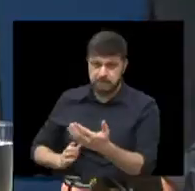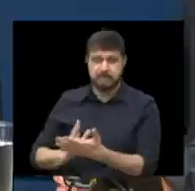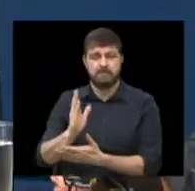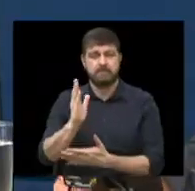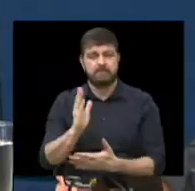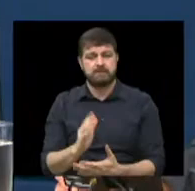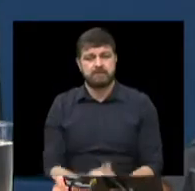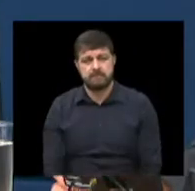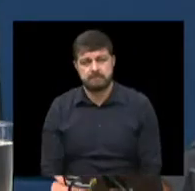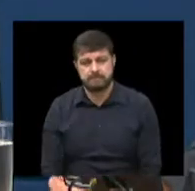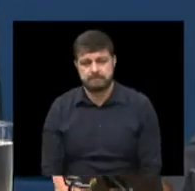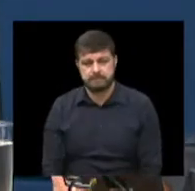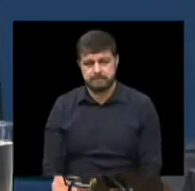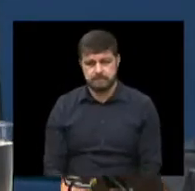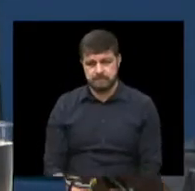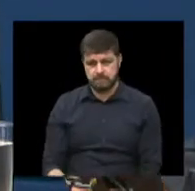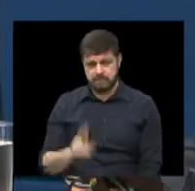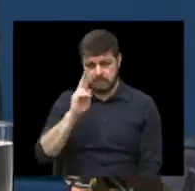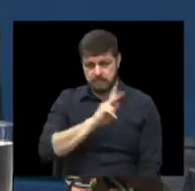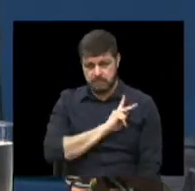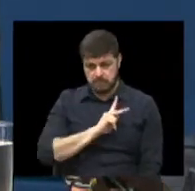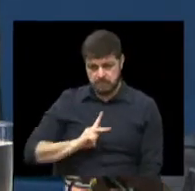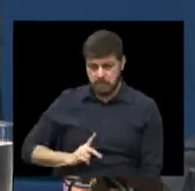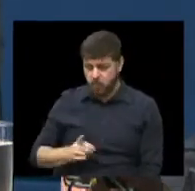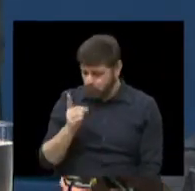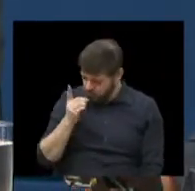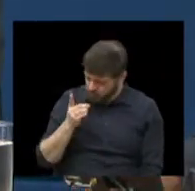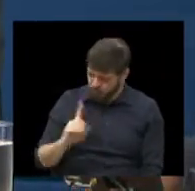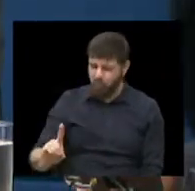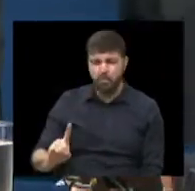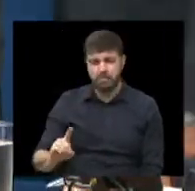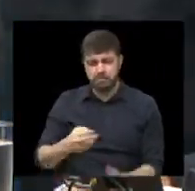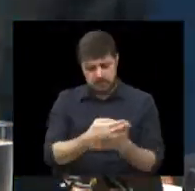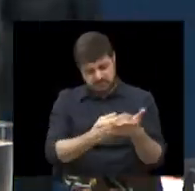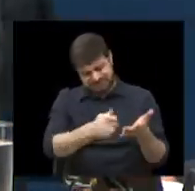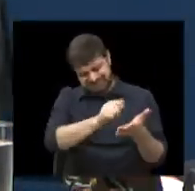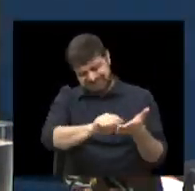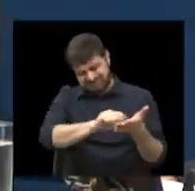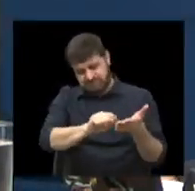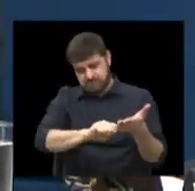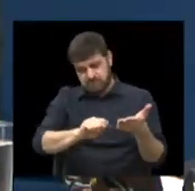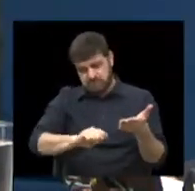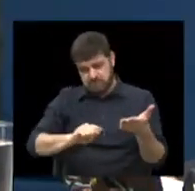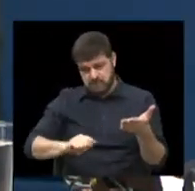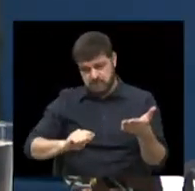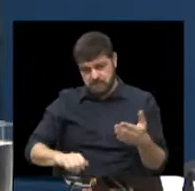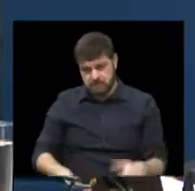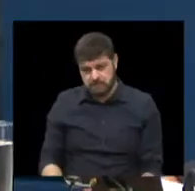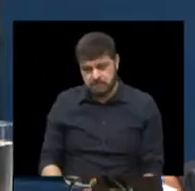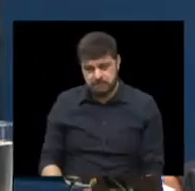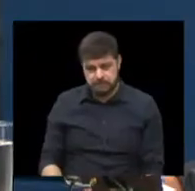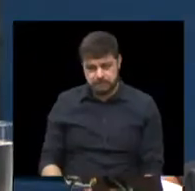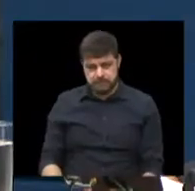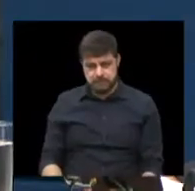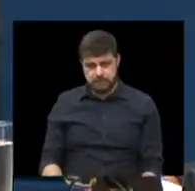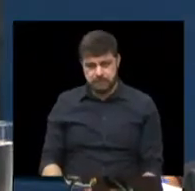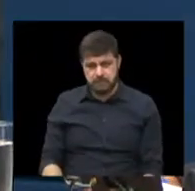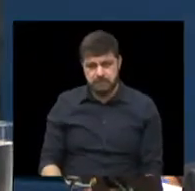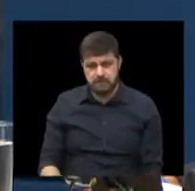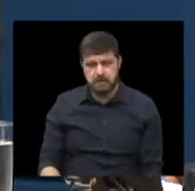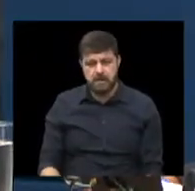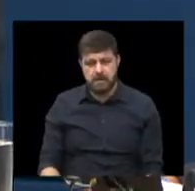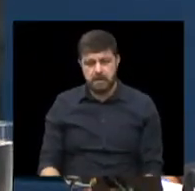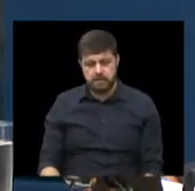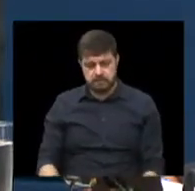Aprovado. Senhor presidente, o último Requerimento a ser lido e votado na noite de